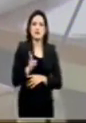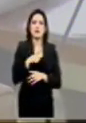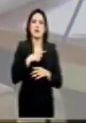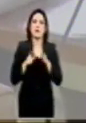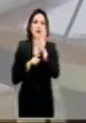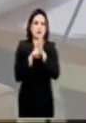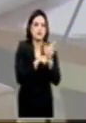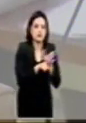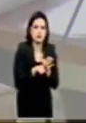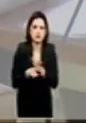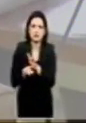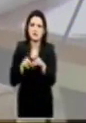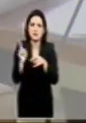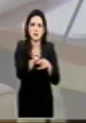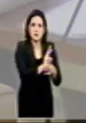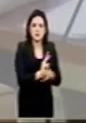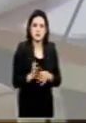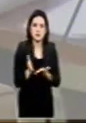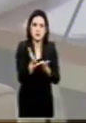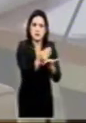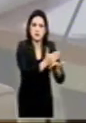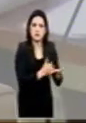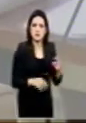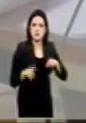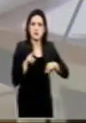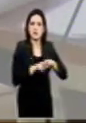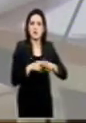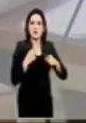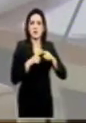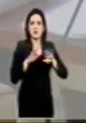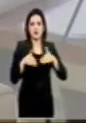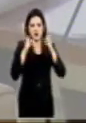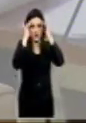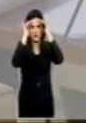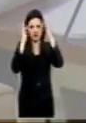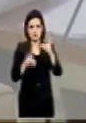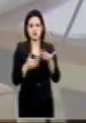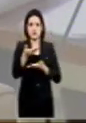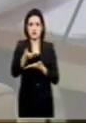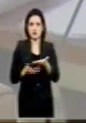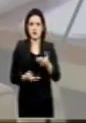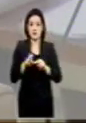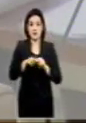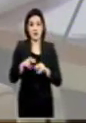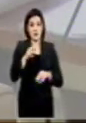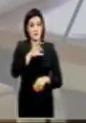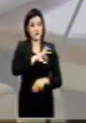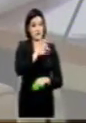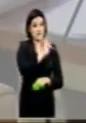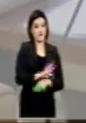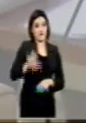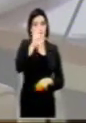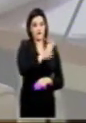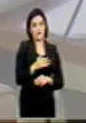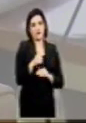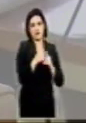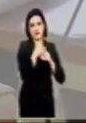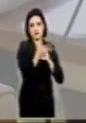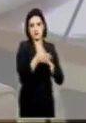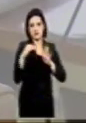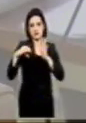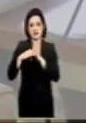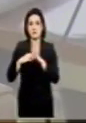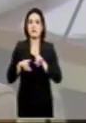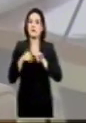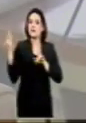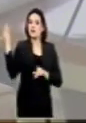varreduras dessa natureza após o cumprimento de buscas pela Polícia Federal. A comprovação de